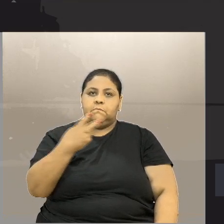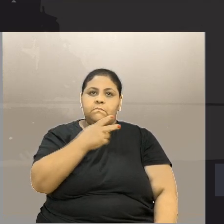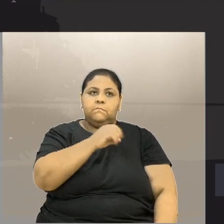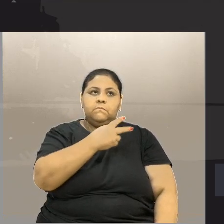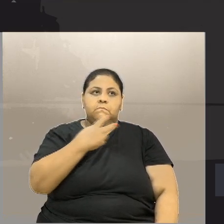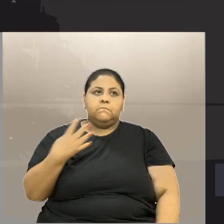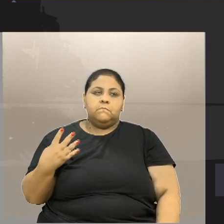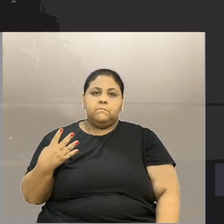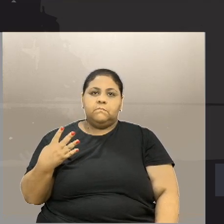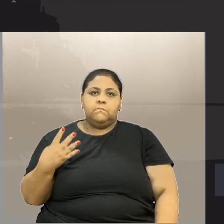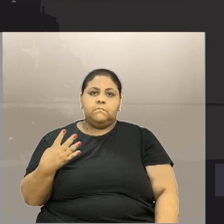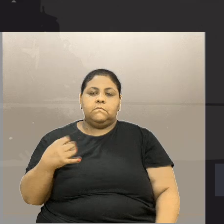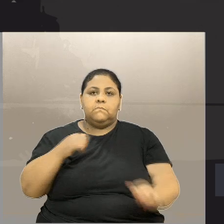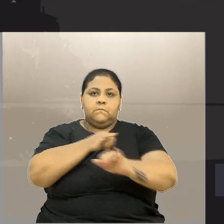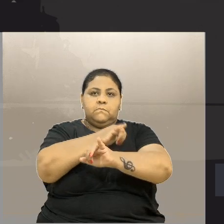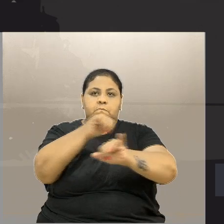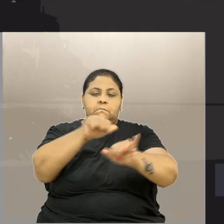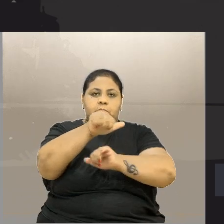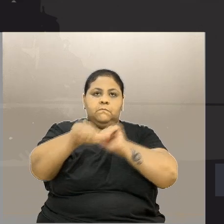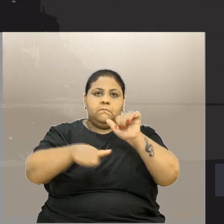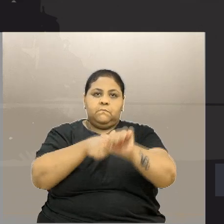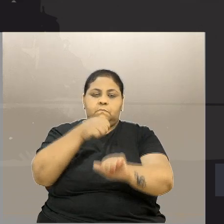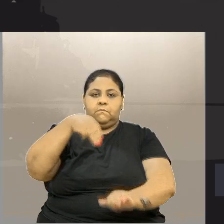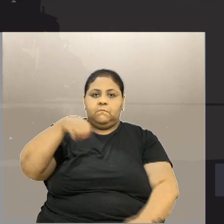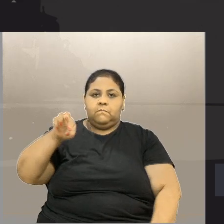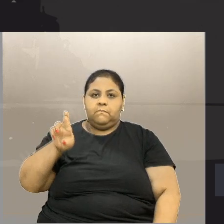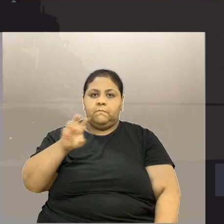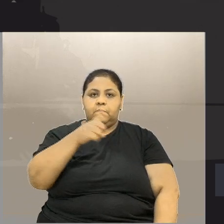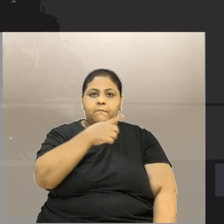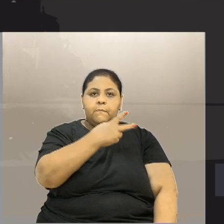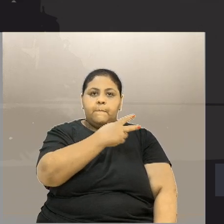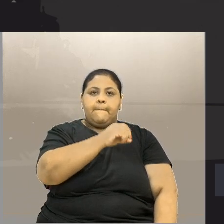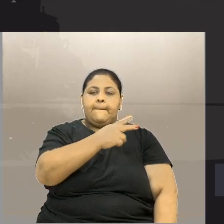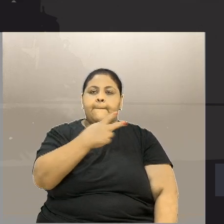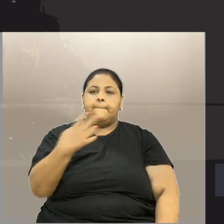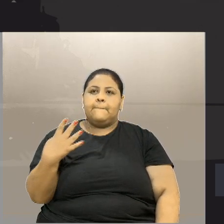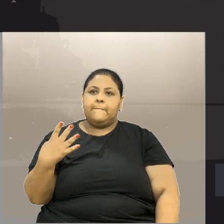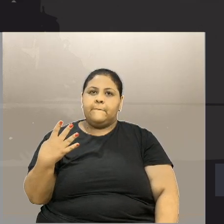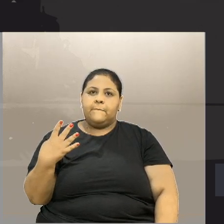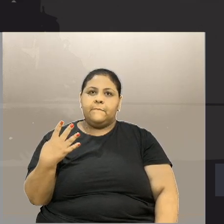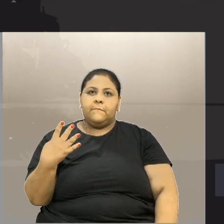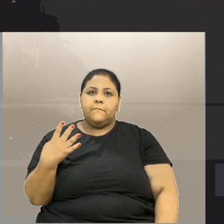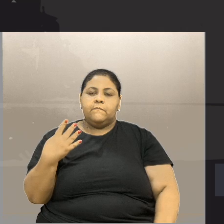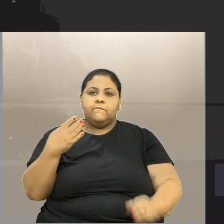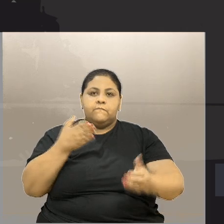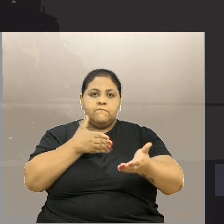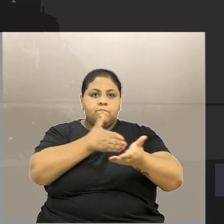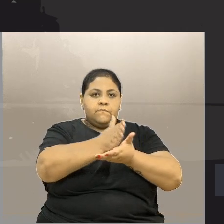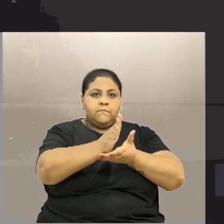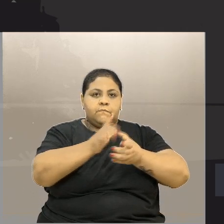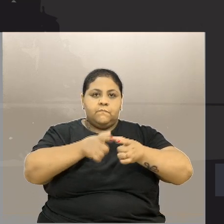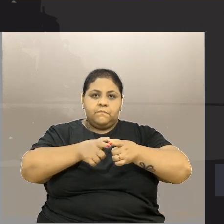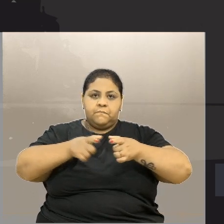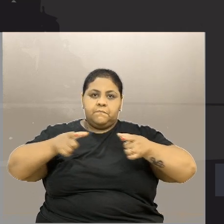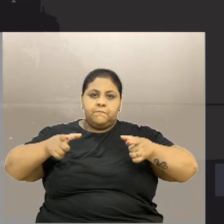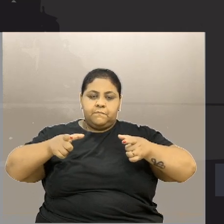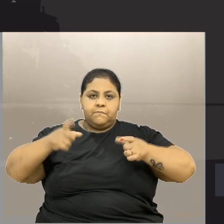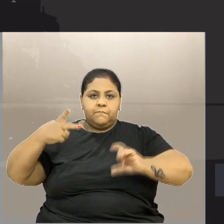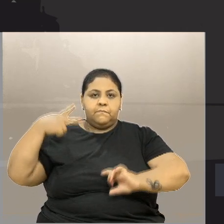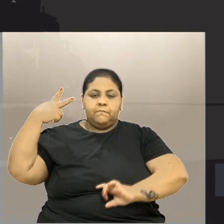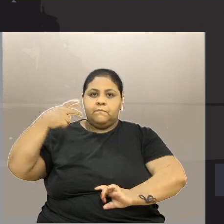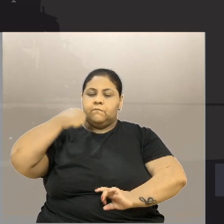164/2024, com mensagem retificativa MR 1/2024, foi aprovado por unanimidade